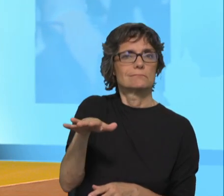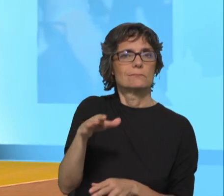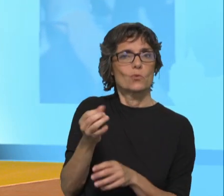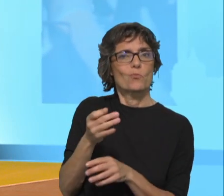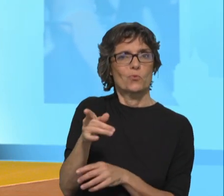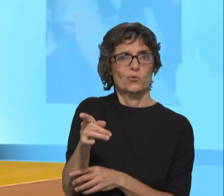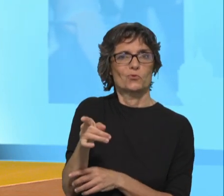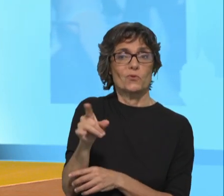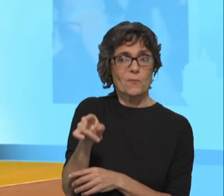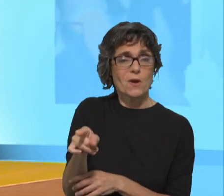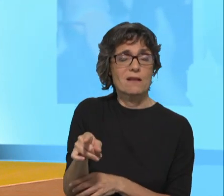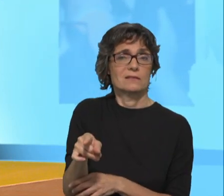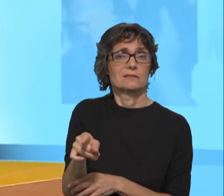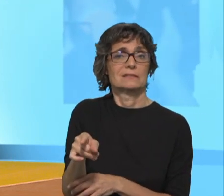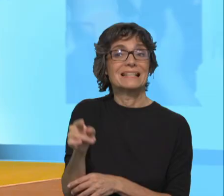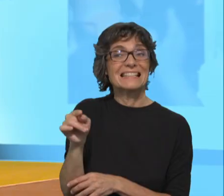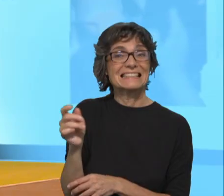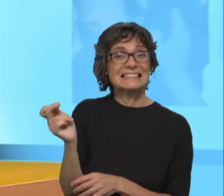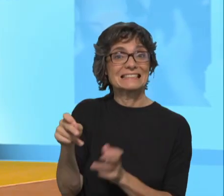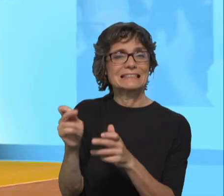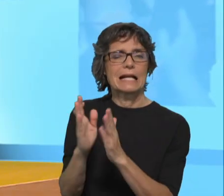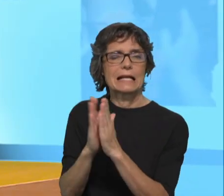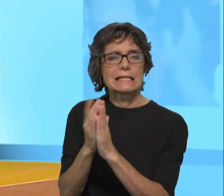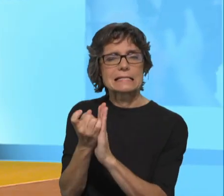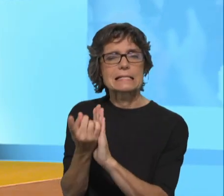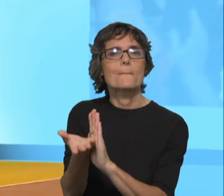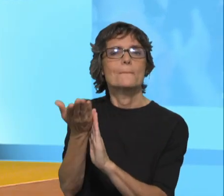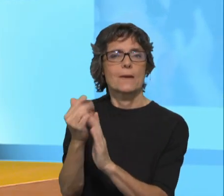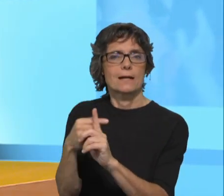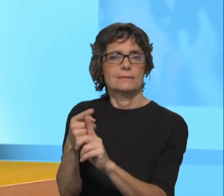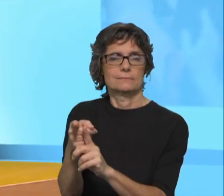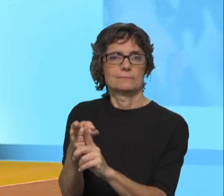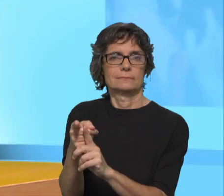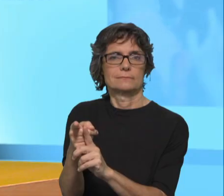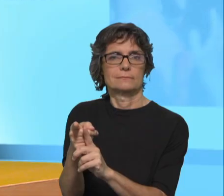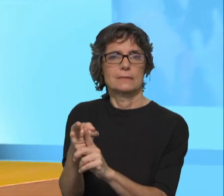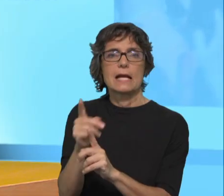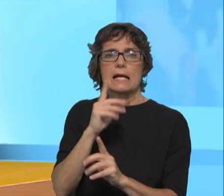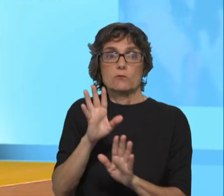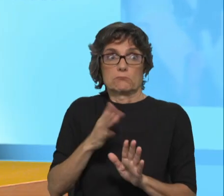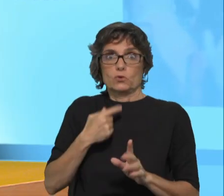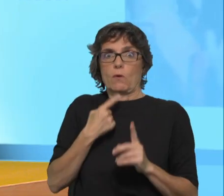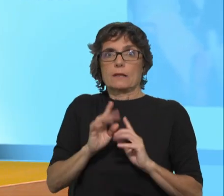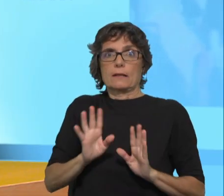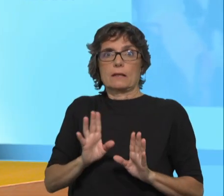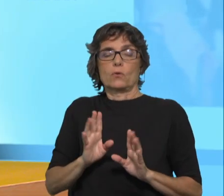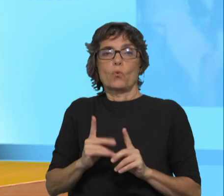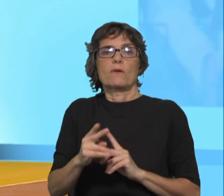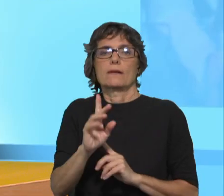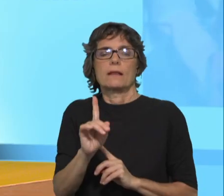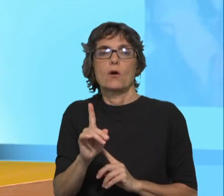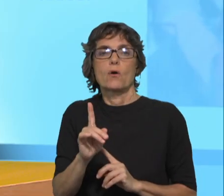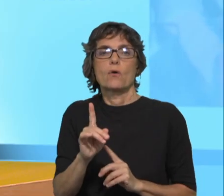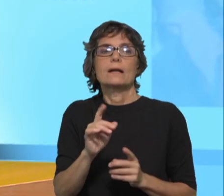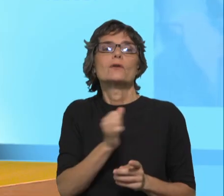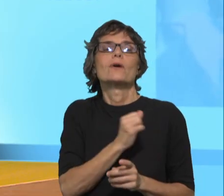aí, às vezes, é quando acontece mais igreja, no bom sentido. Não criticando, nem estando a dizer que na cidade